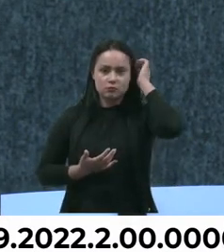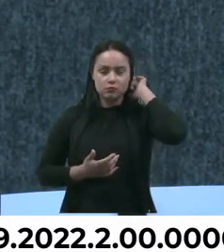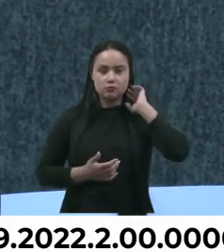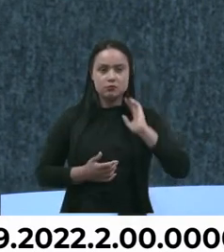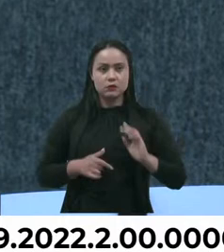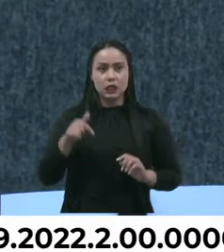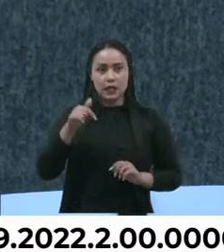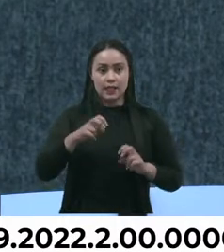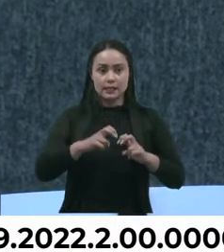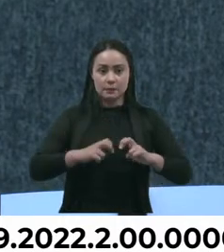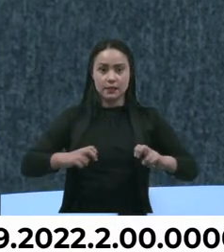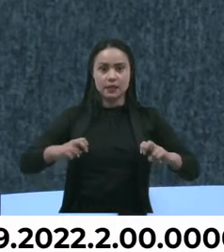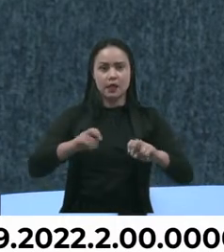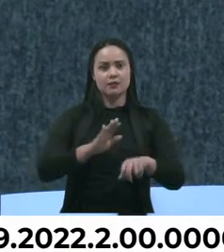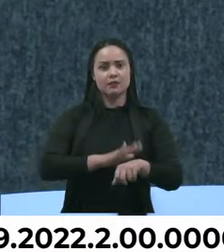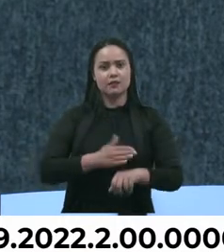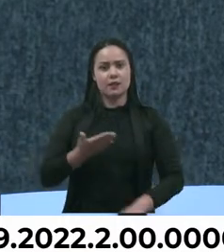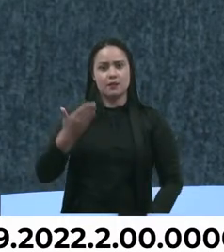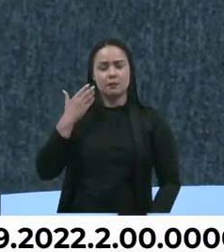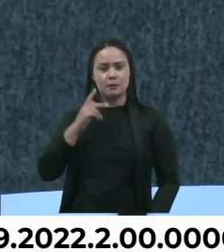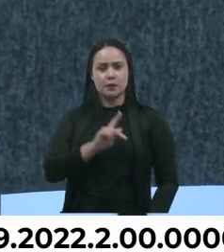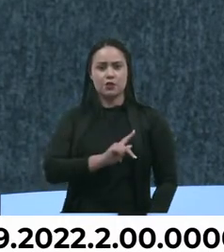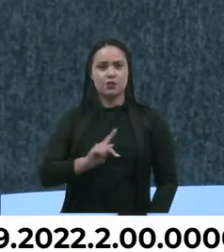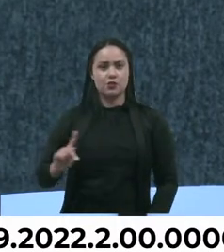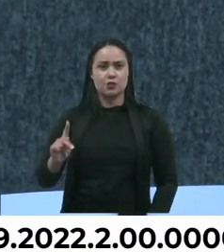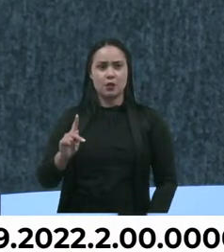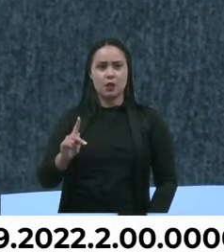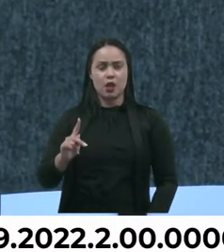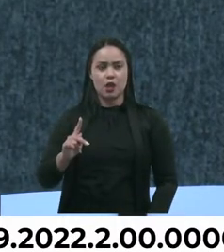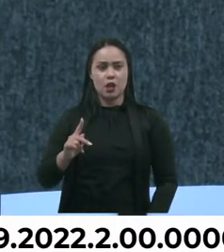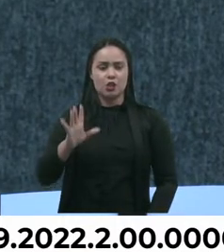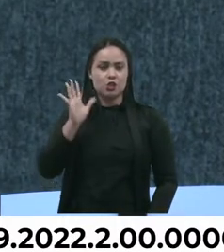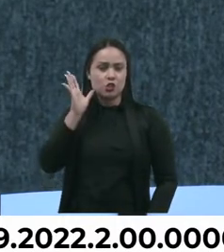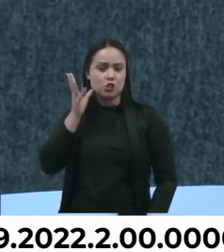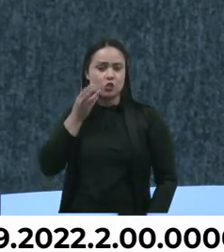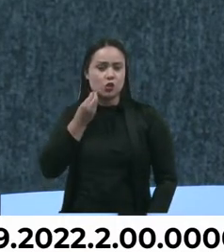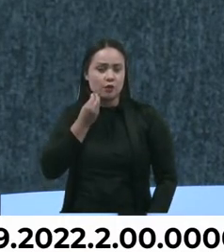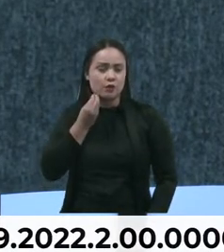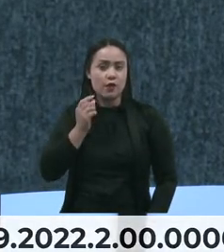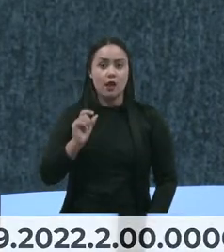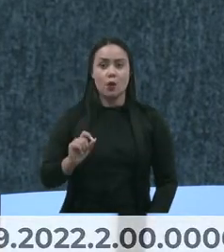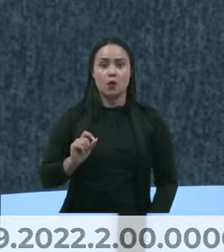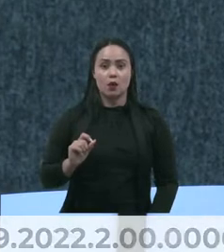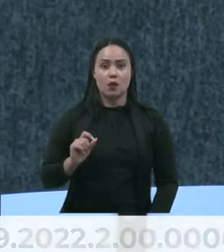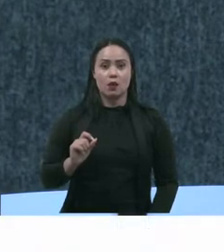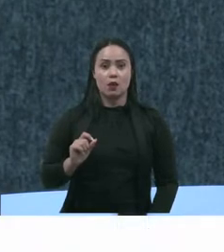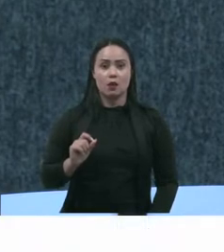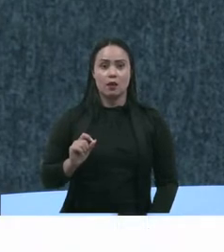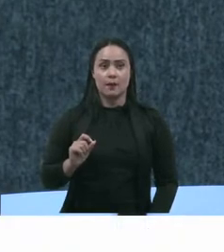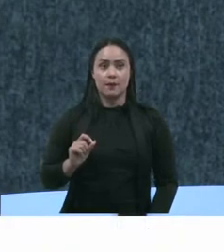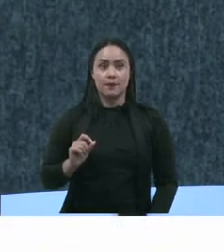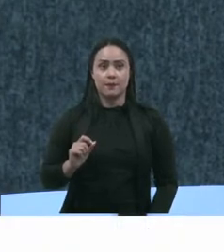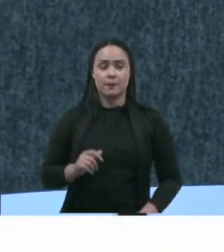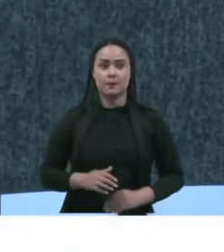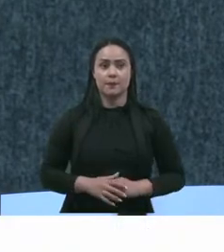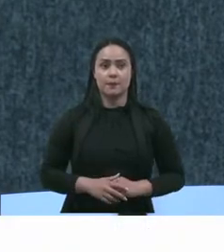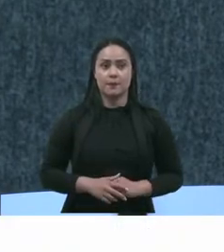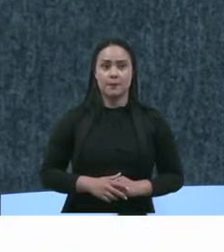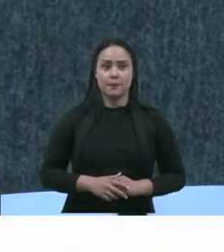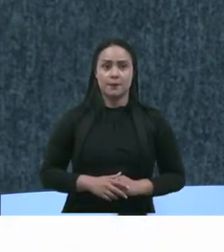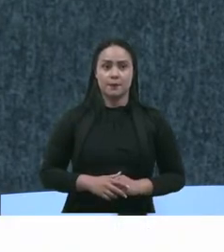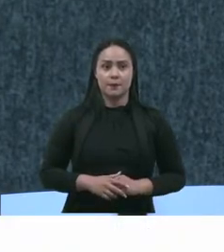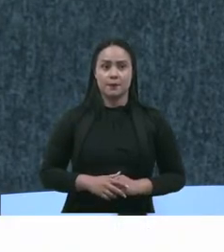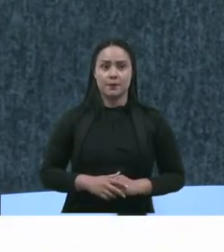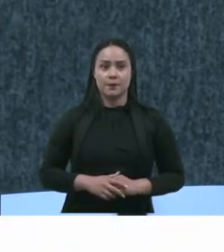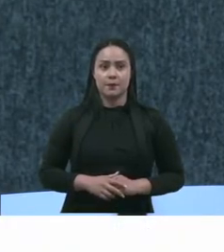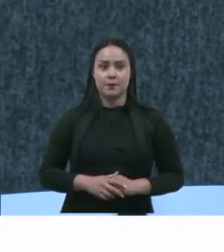este plenário, à época presidido pelo ministro Dias Toffoli, foi justamente que, uma vez